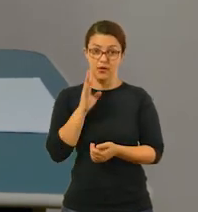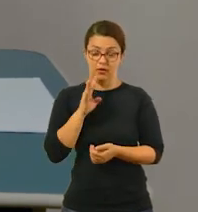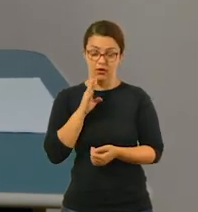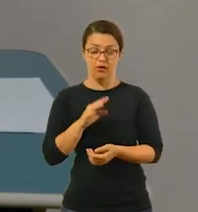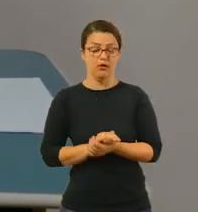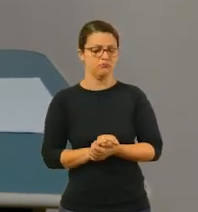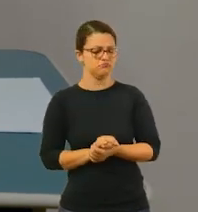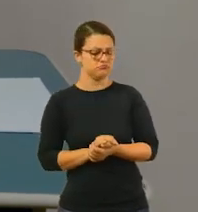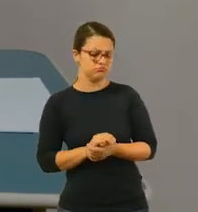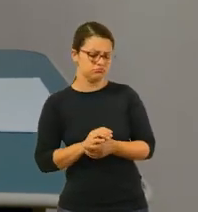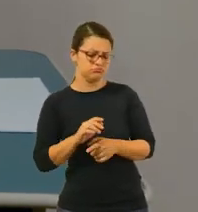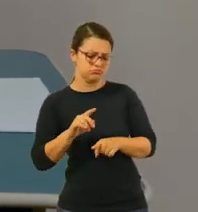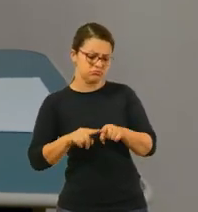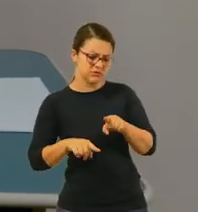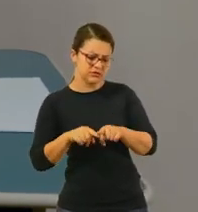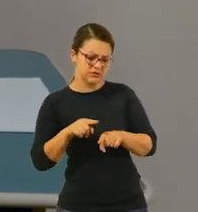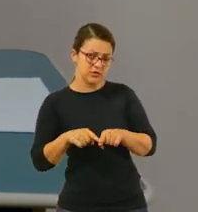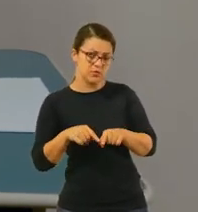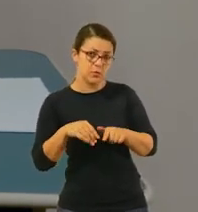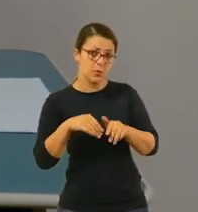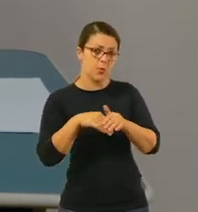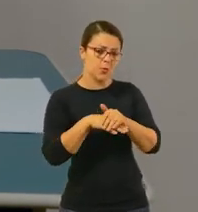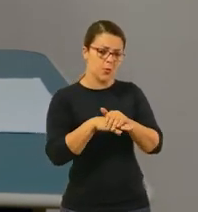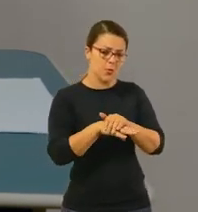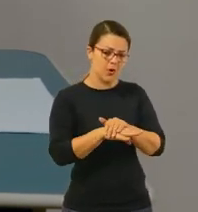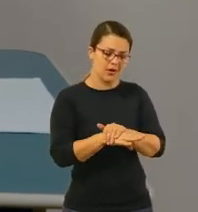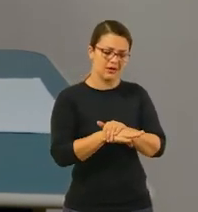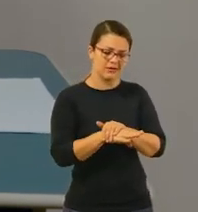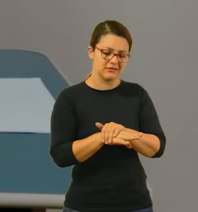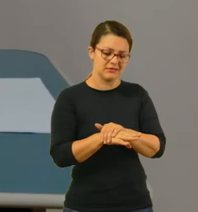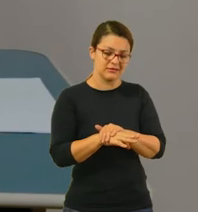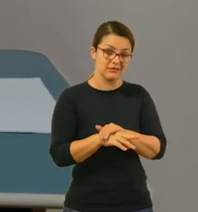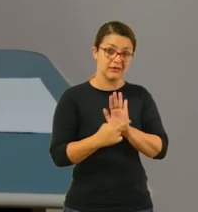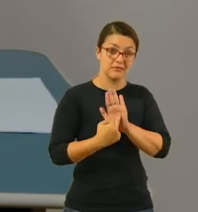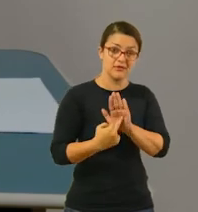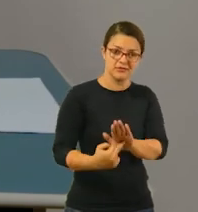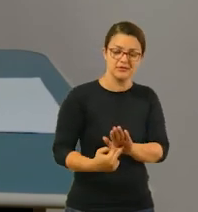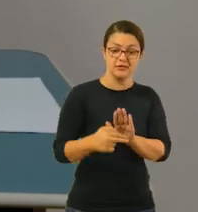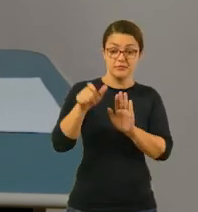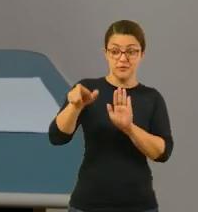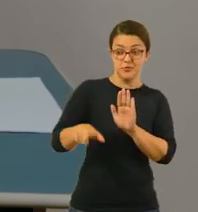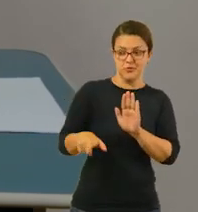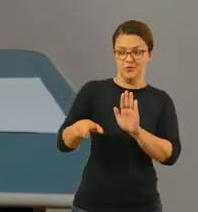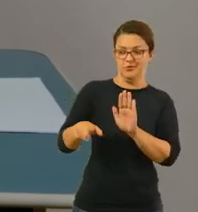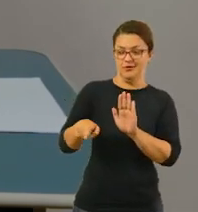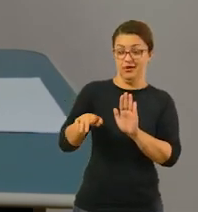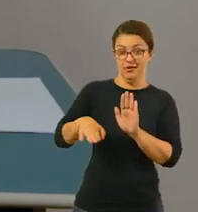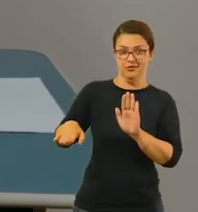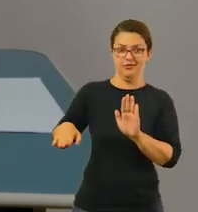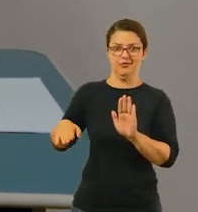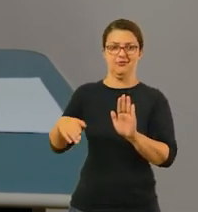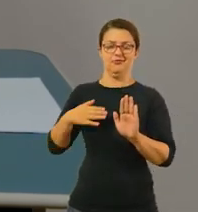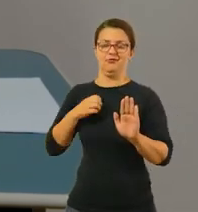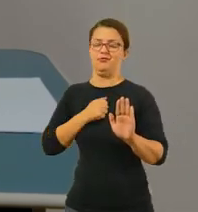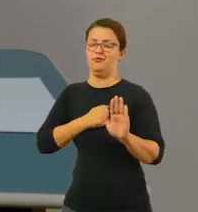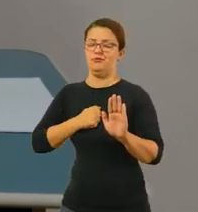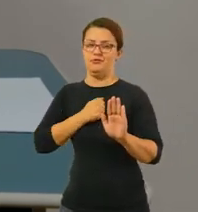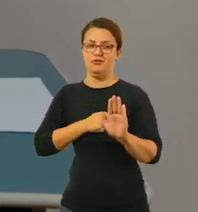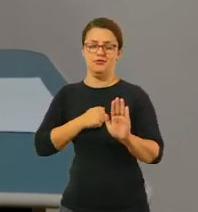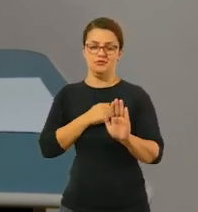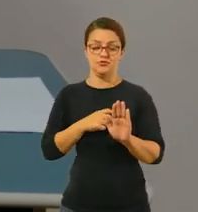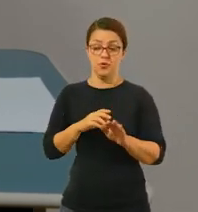bem bacana e inicie a brincadeira. Esconda algo ou algum objeto que lembre essa pessoa que a criança